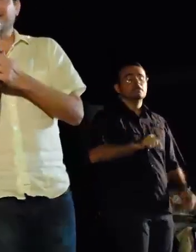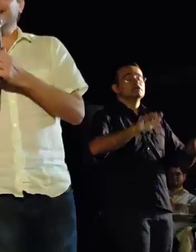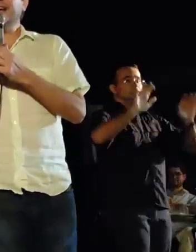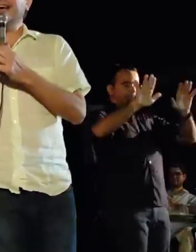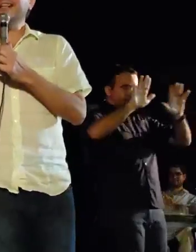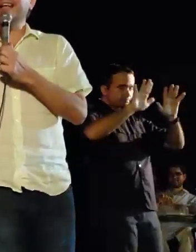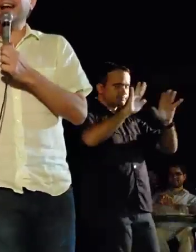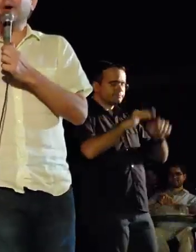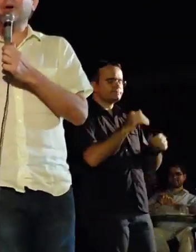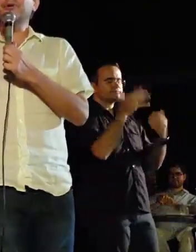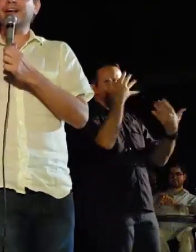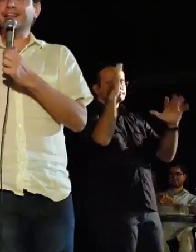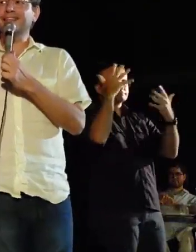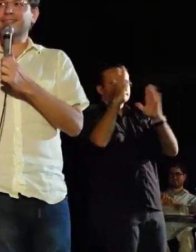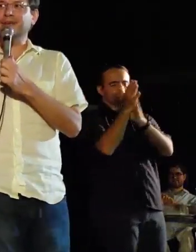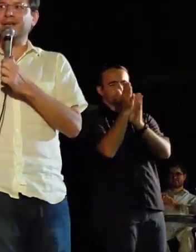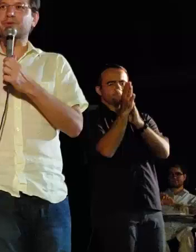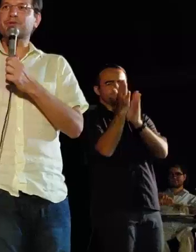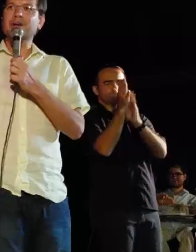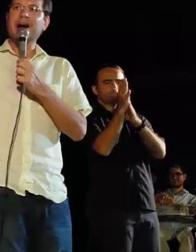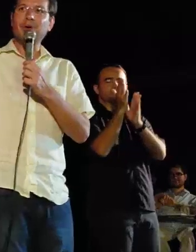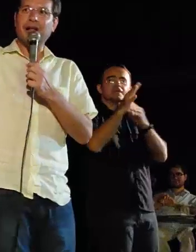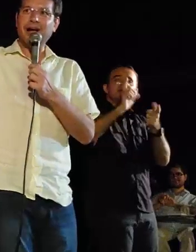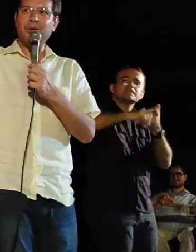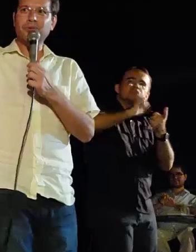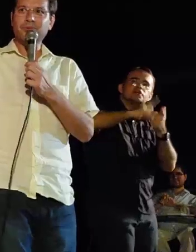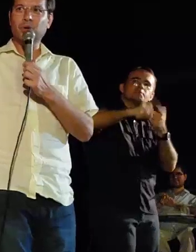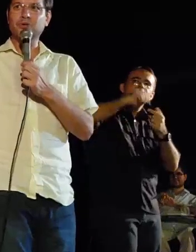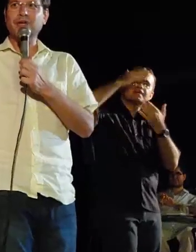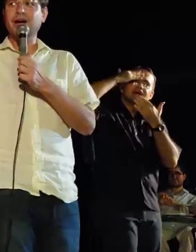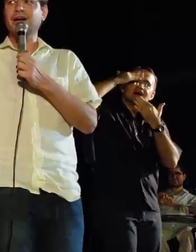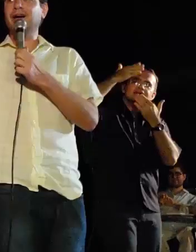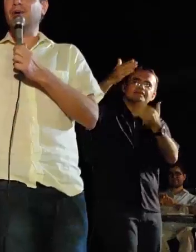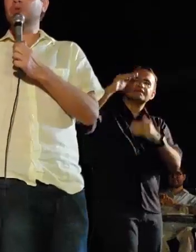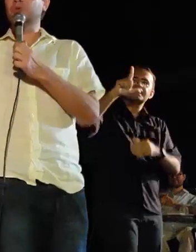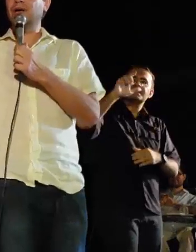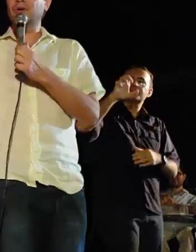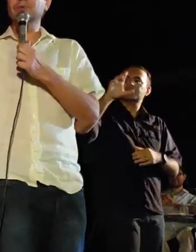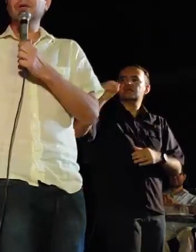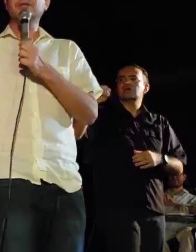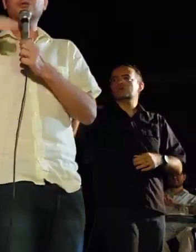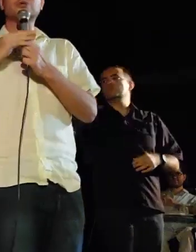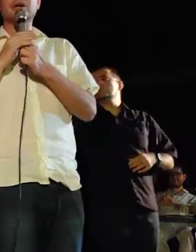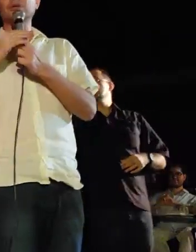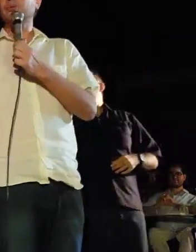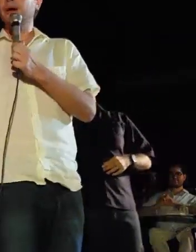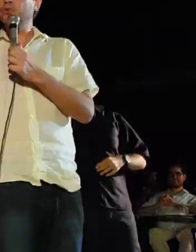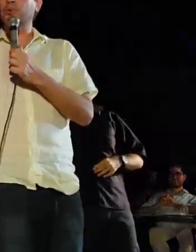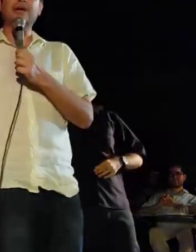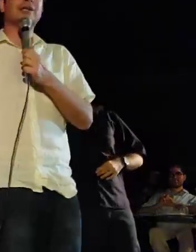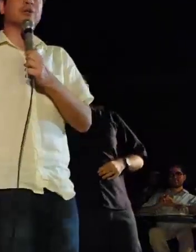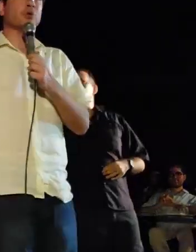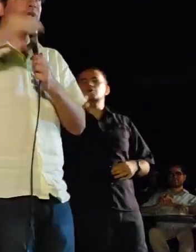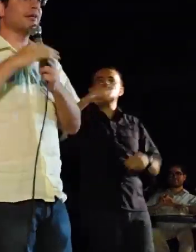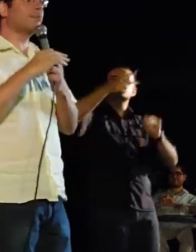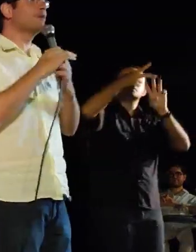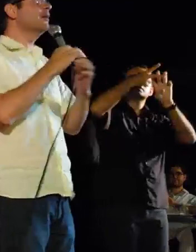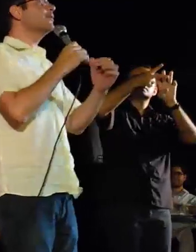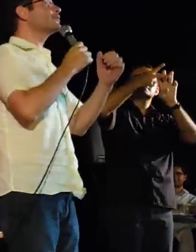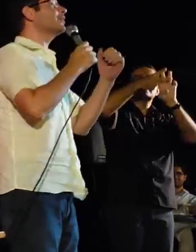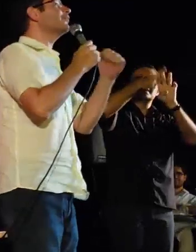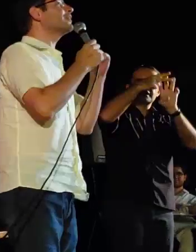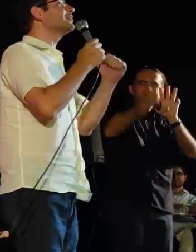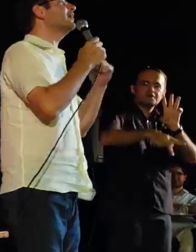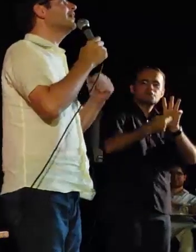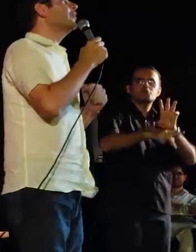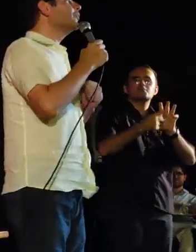Eu queria reiterar os meus agradecimentos ao Léo, Porto Dragão, ao João, Instituto Dragão do Mar. Muito obrigado a toda a equipe. Mas